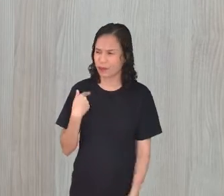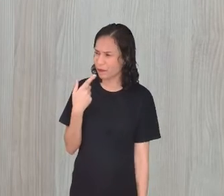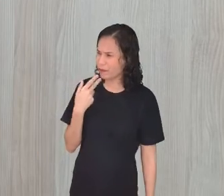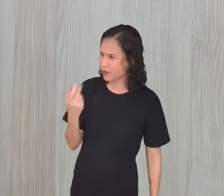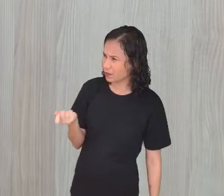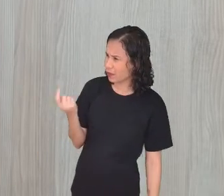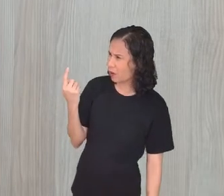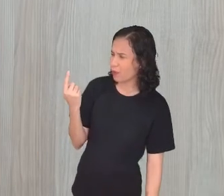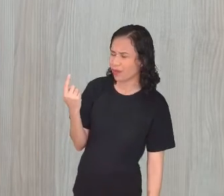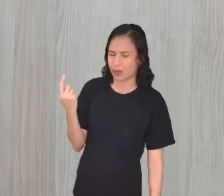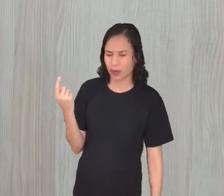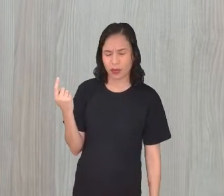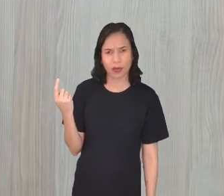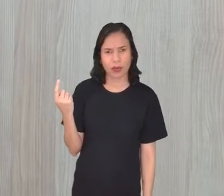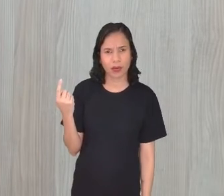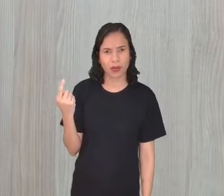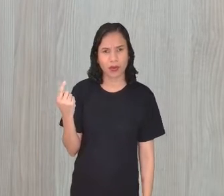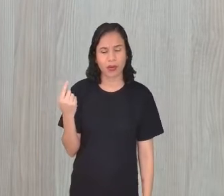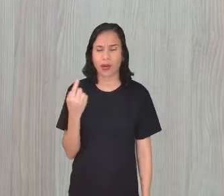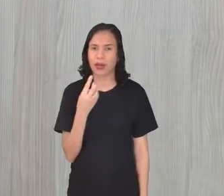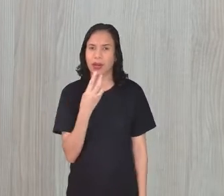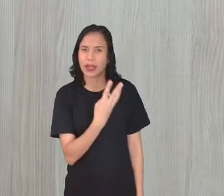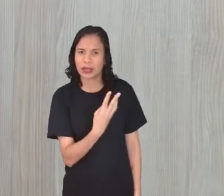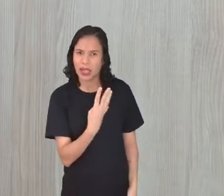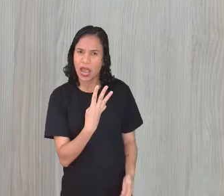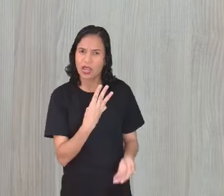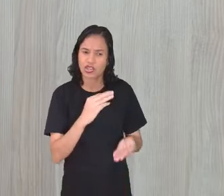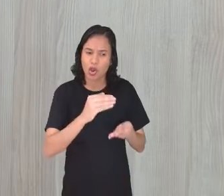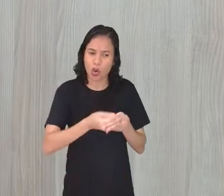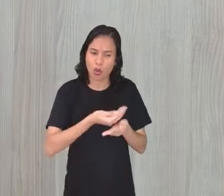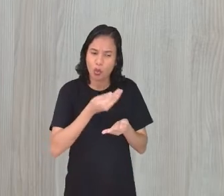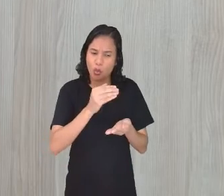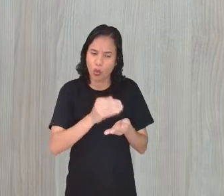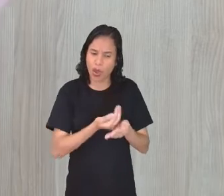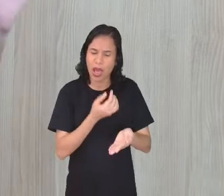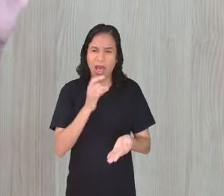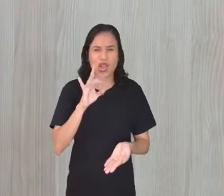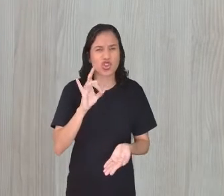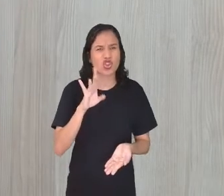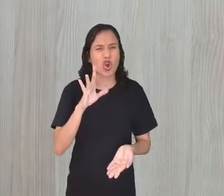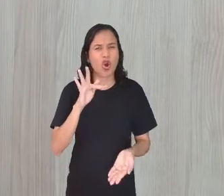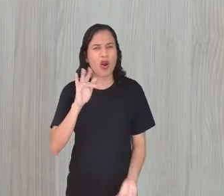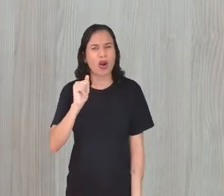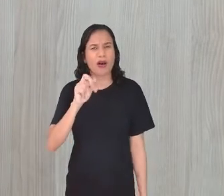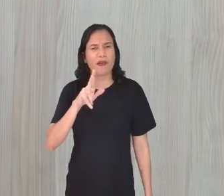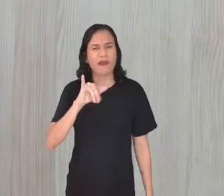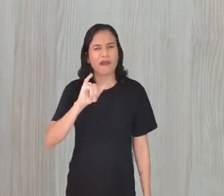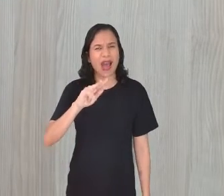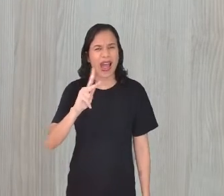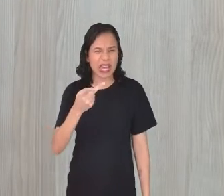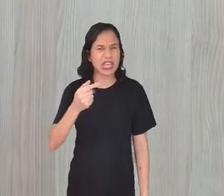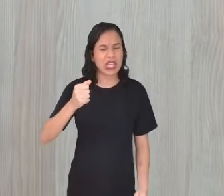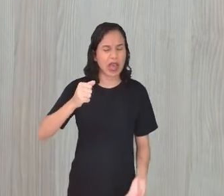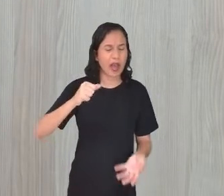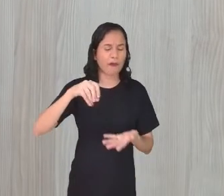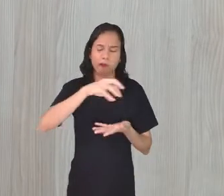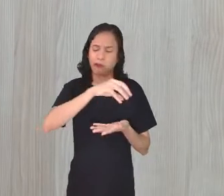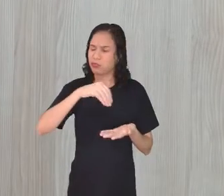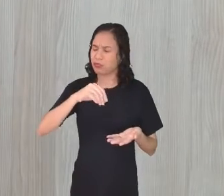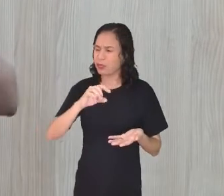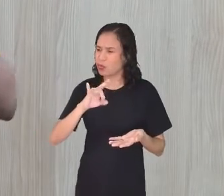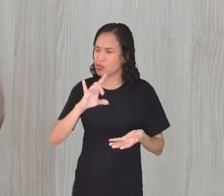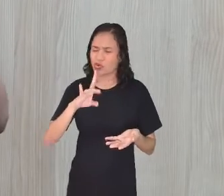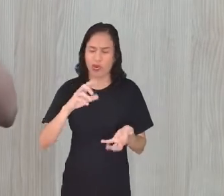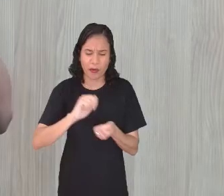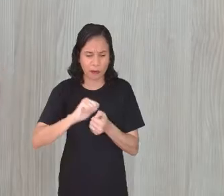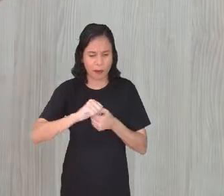Como assim? 3 colheres de sopa só de farinha. Mas coloquei farinha de trigo, coloquei lá,